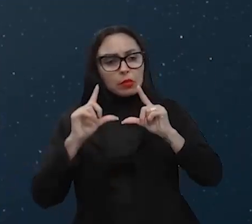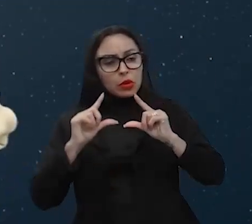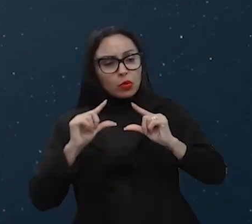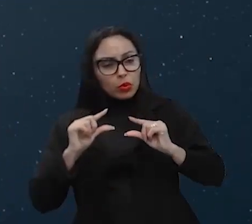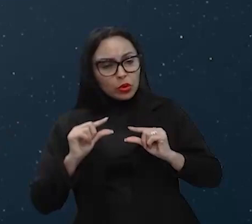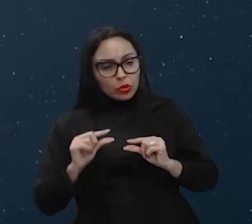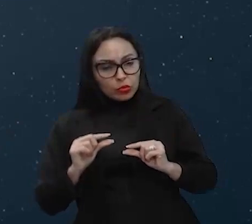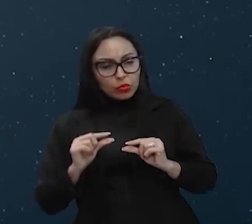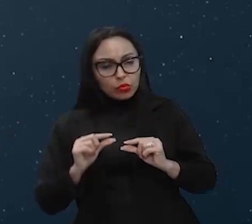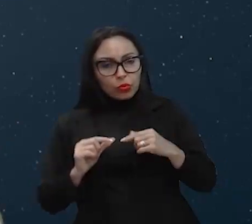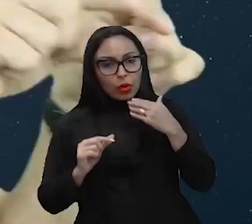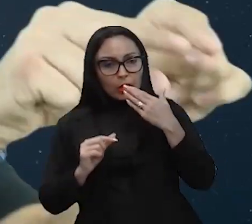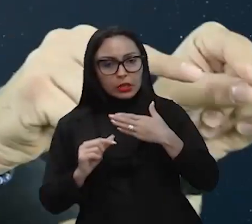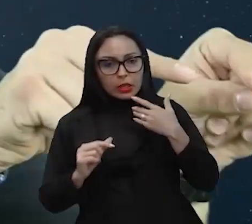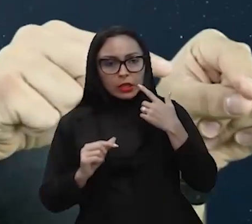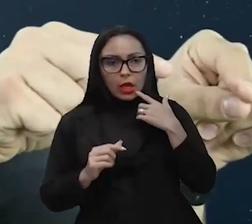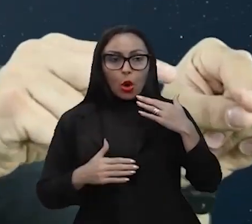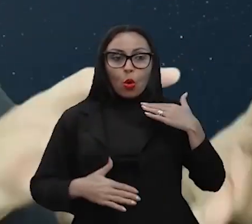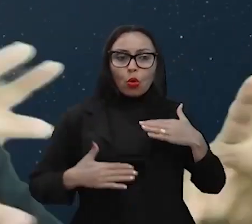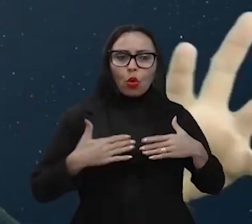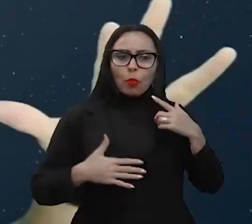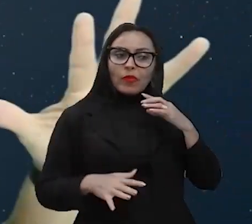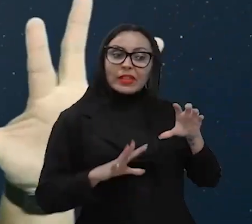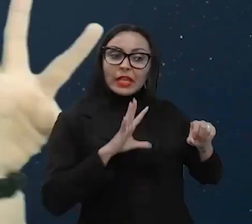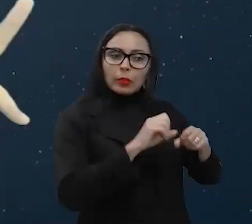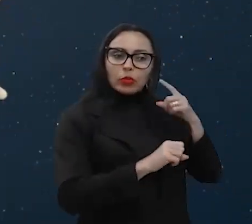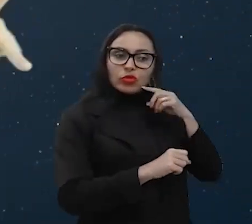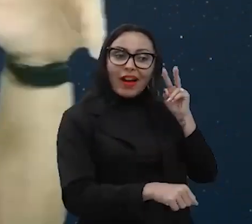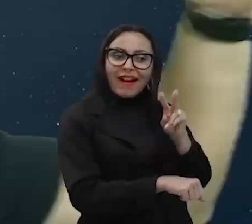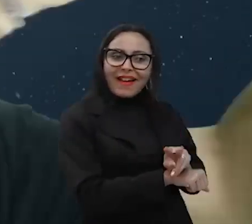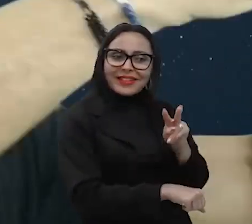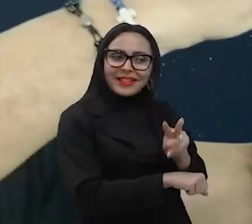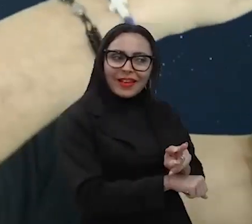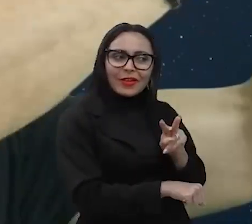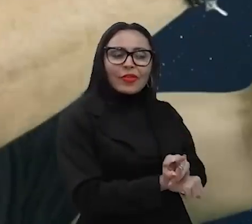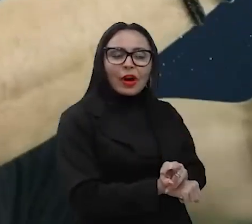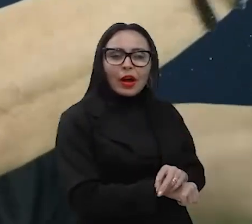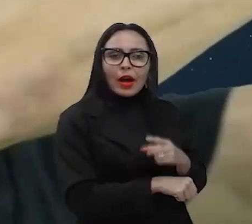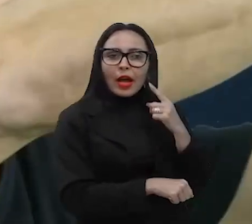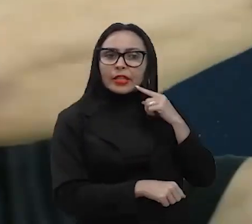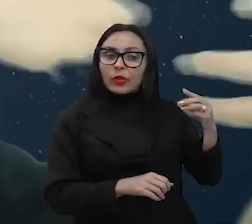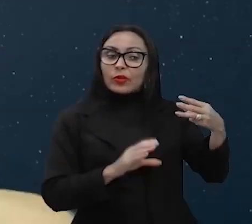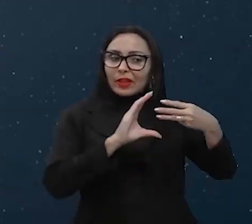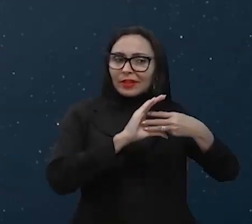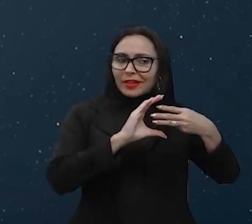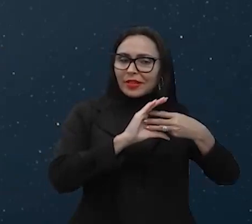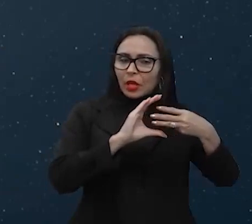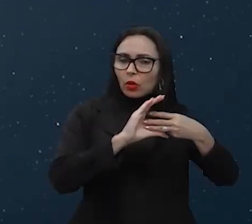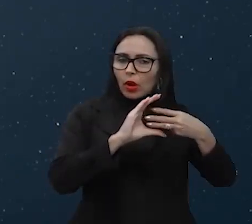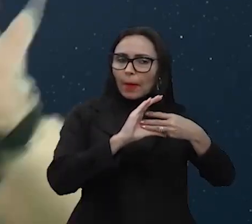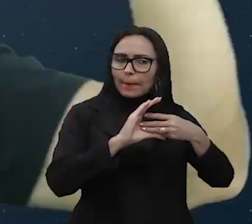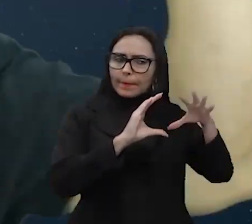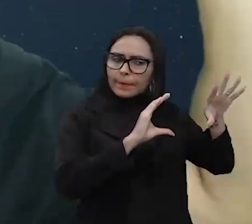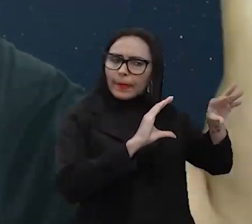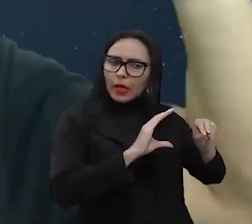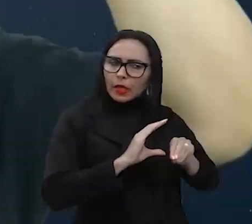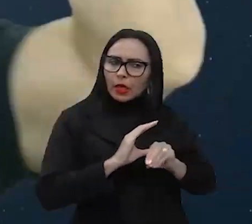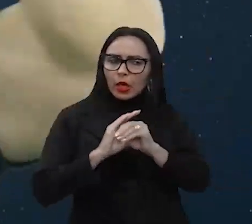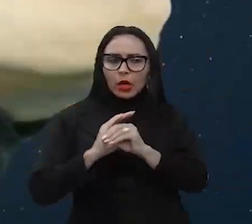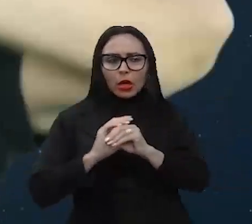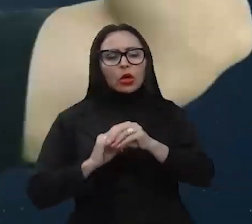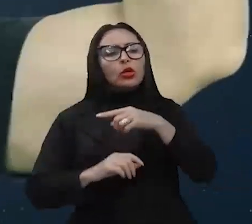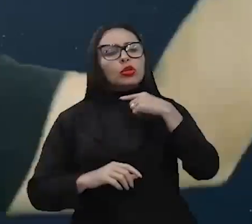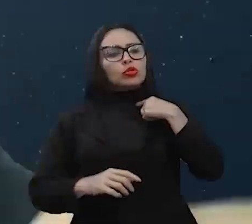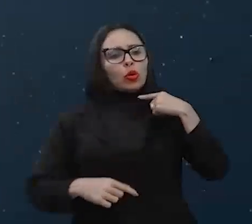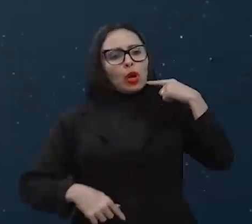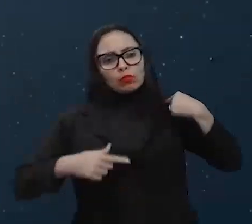o corpo vai ter que buscar a reserva. Então ele vai lá na célula, pega a glicose e joga para o sangue, porque o sangue precisa de